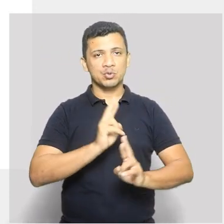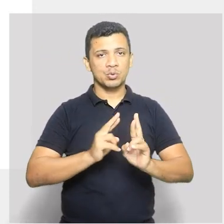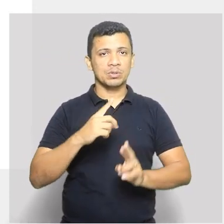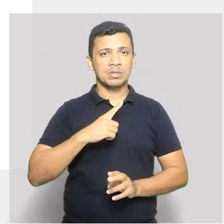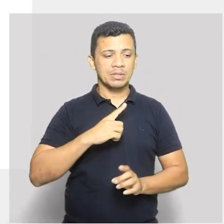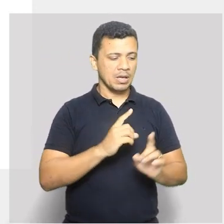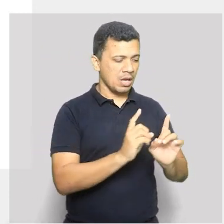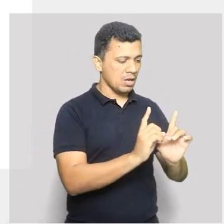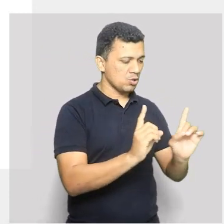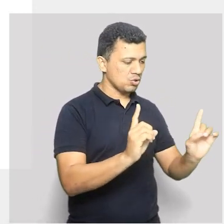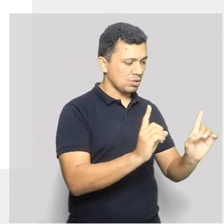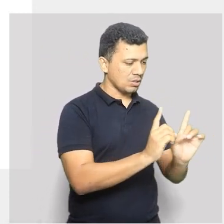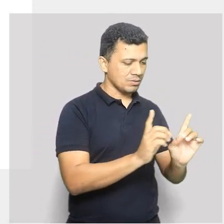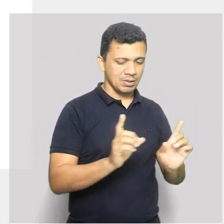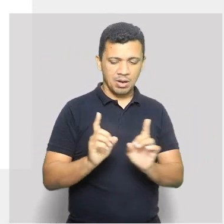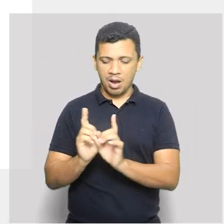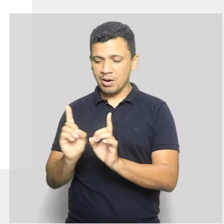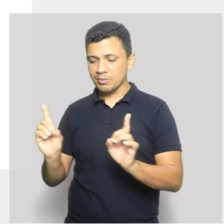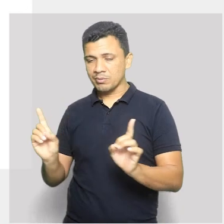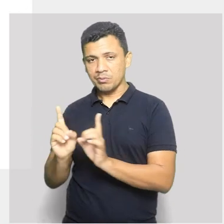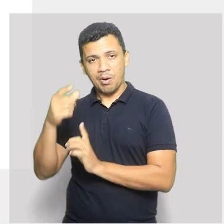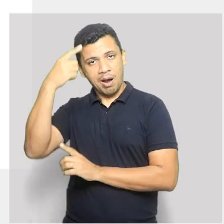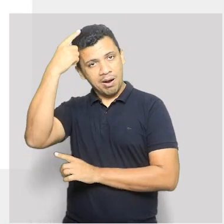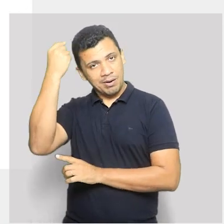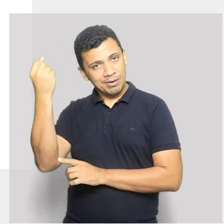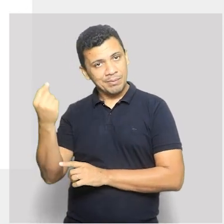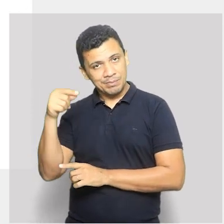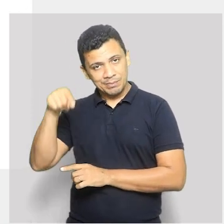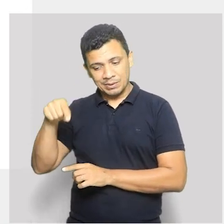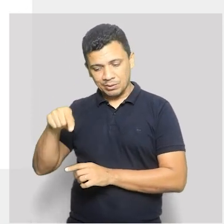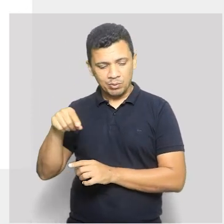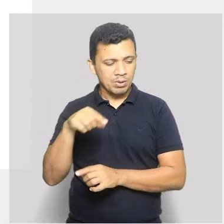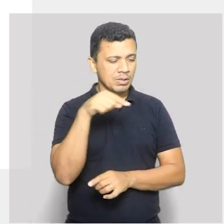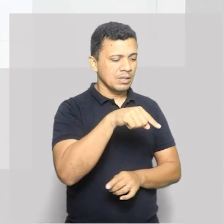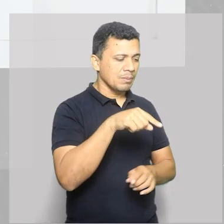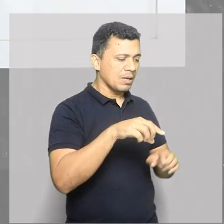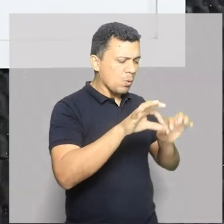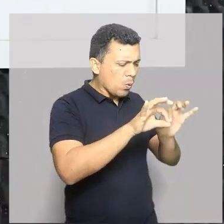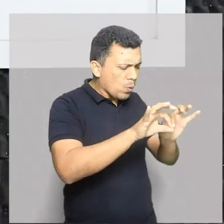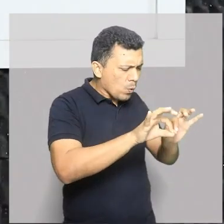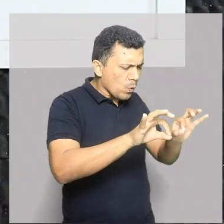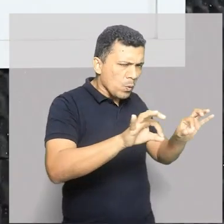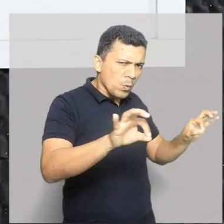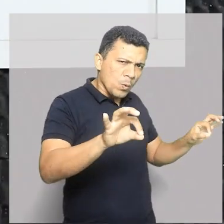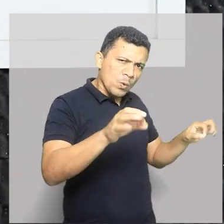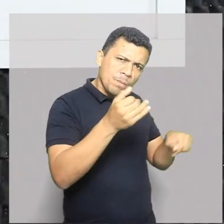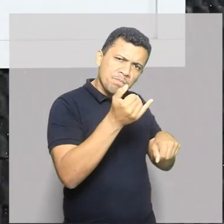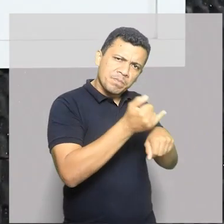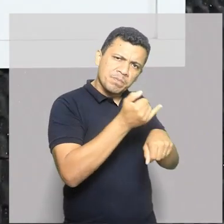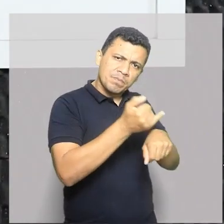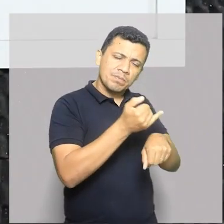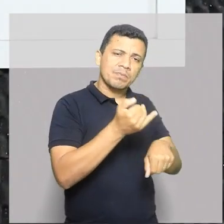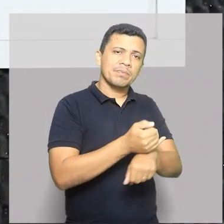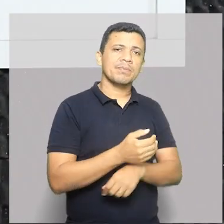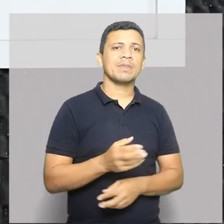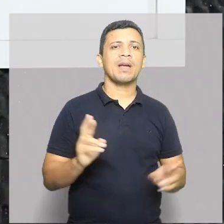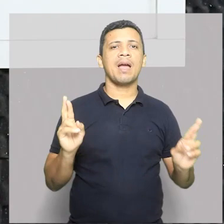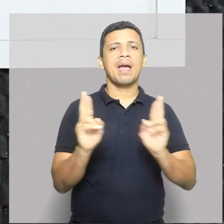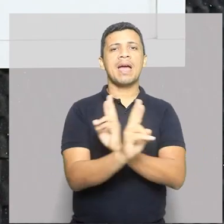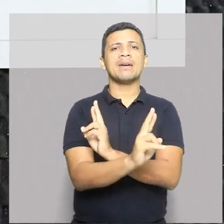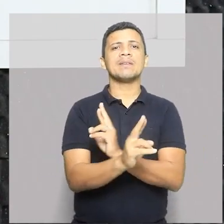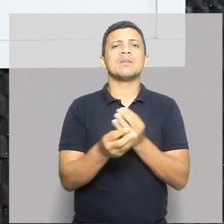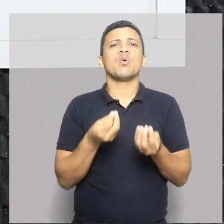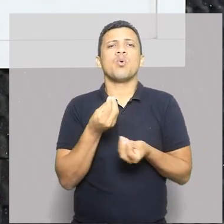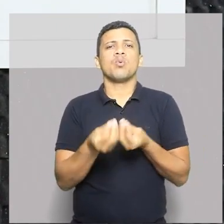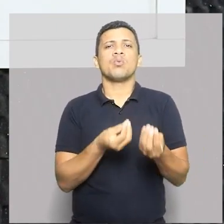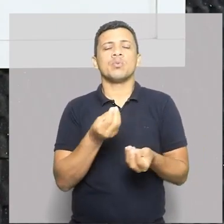do diâmetro de um fio de cabelo e do nanofio. Pessoal, ele está pedindo para eu